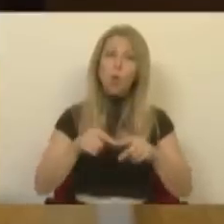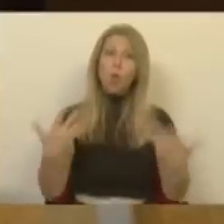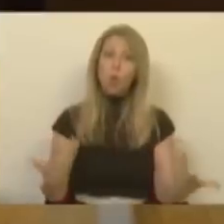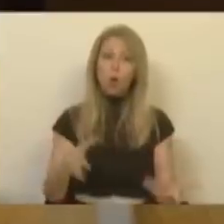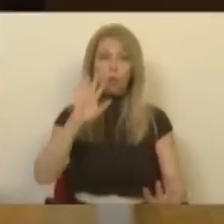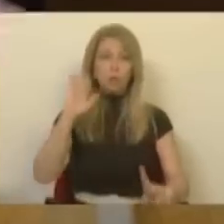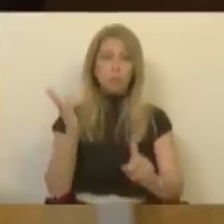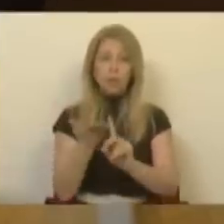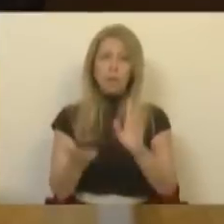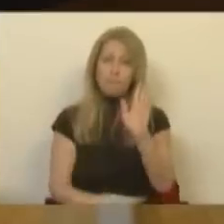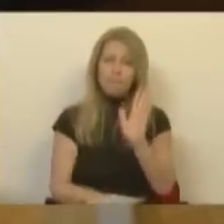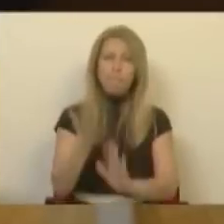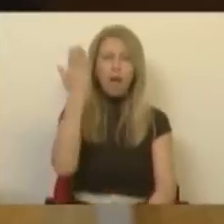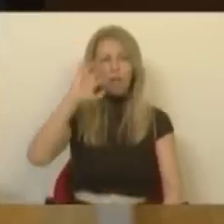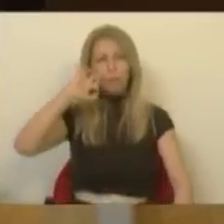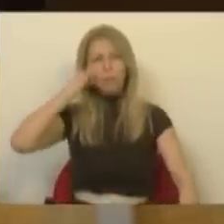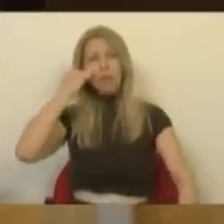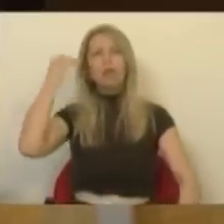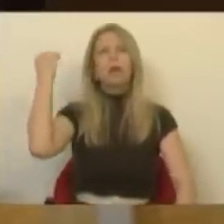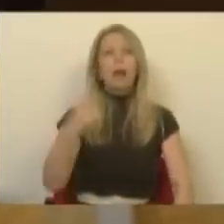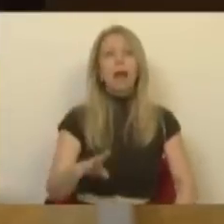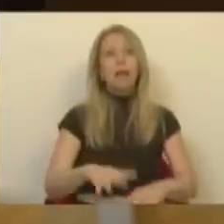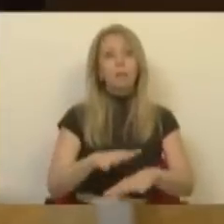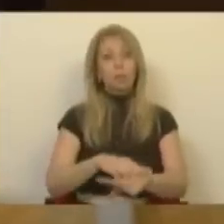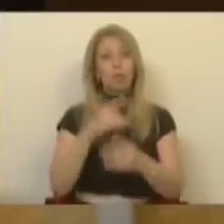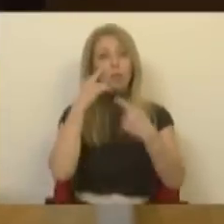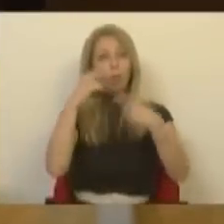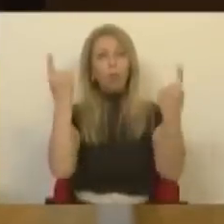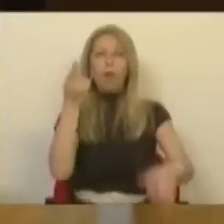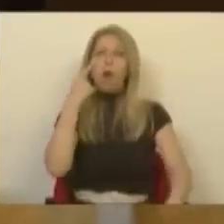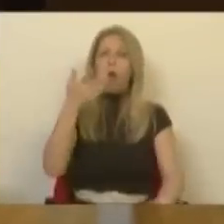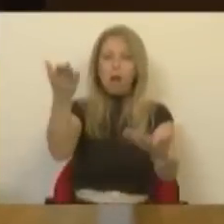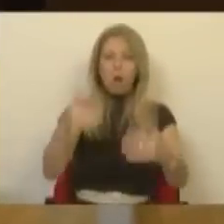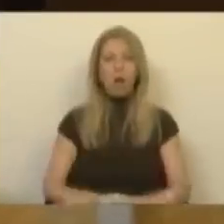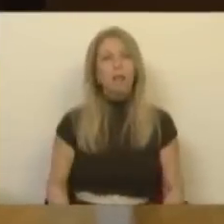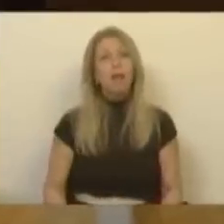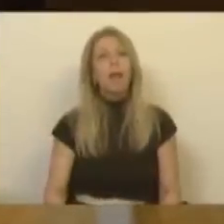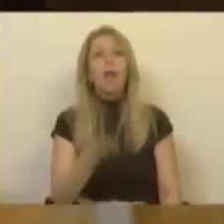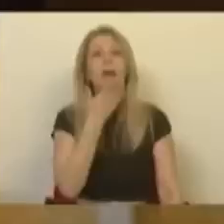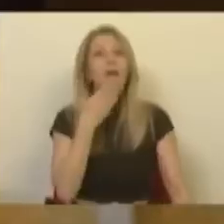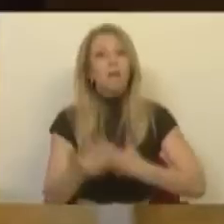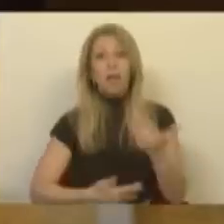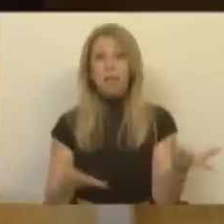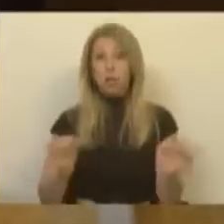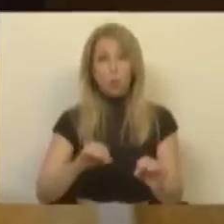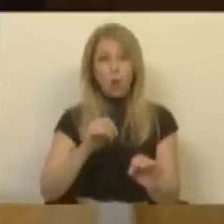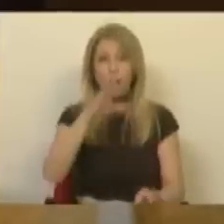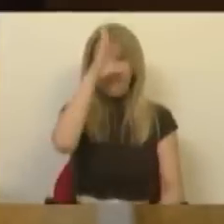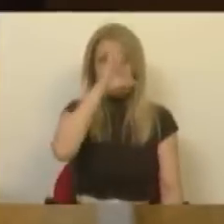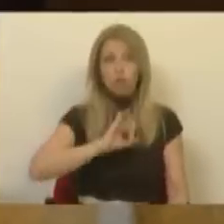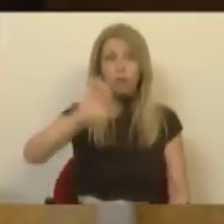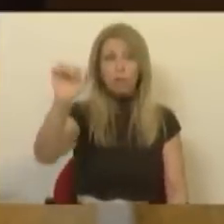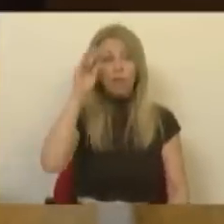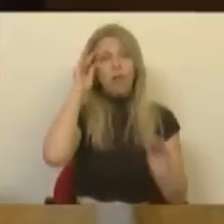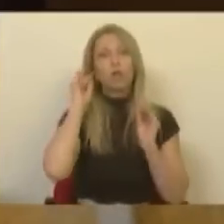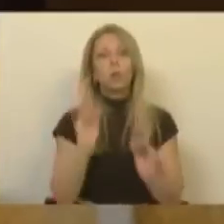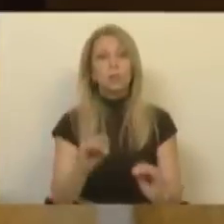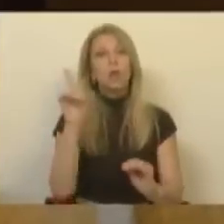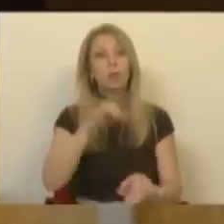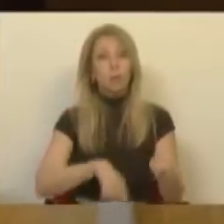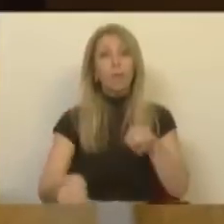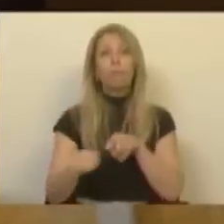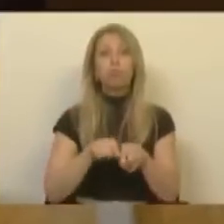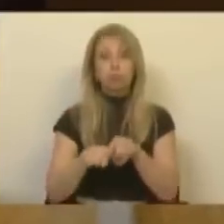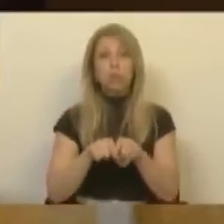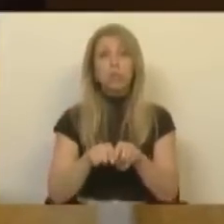mostra bem a ineficácia do seu ministro da educação mas sobretudo é das políticas do governo nesta matéria sobre a